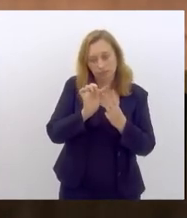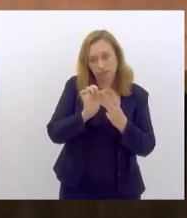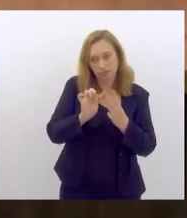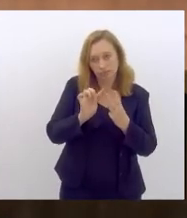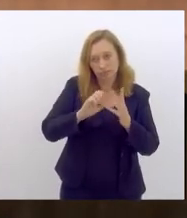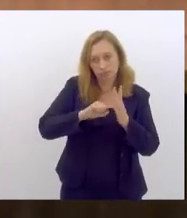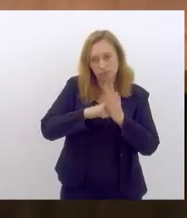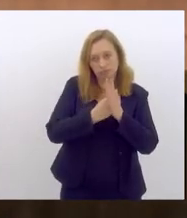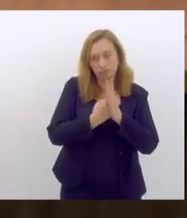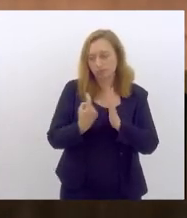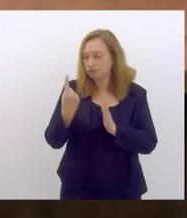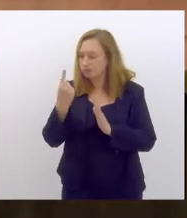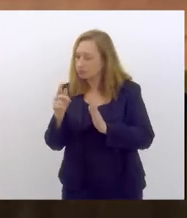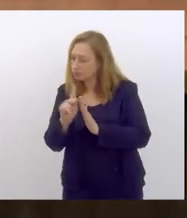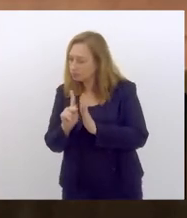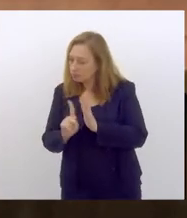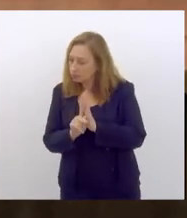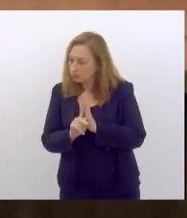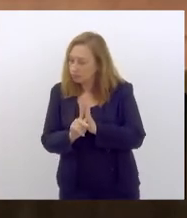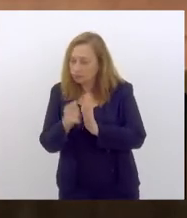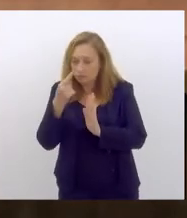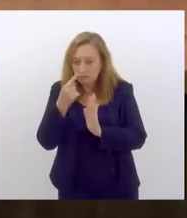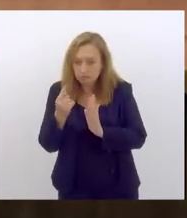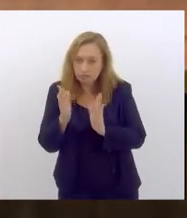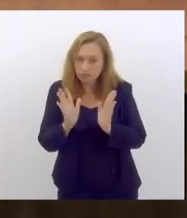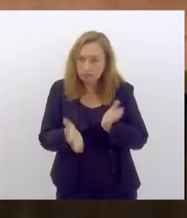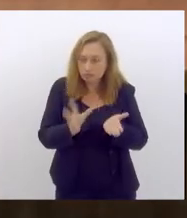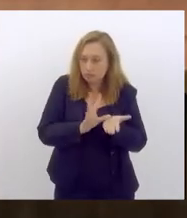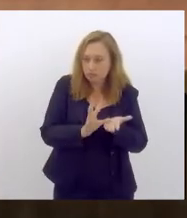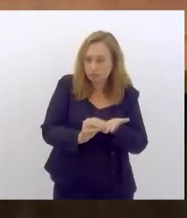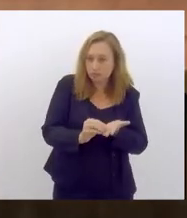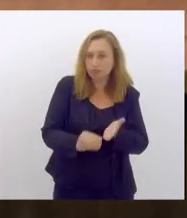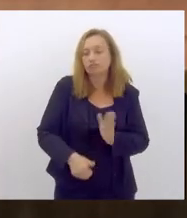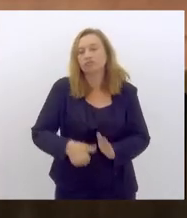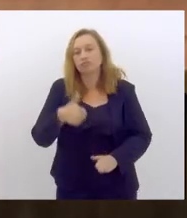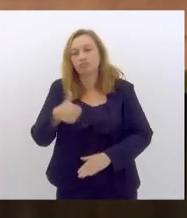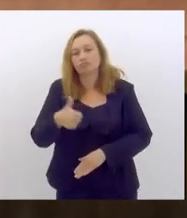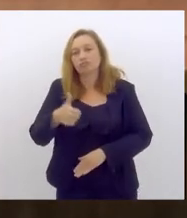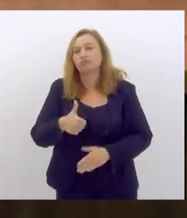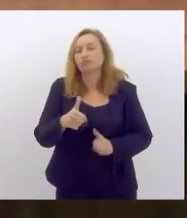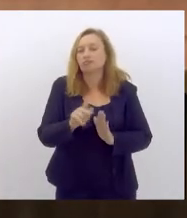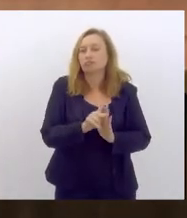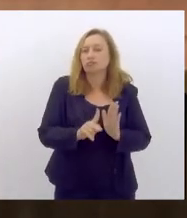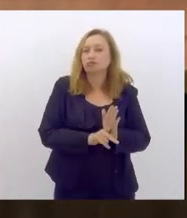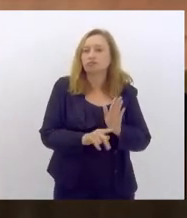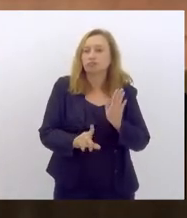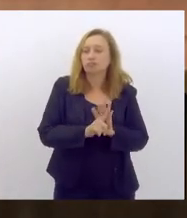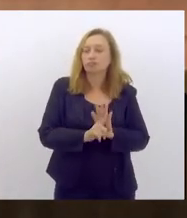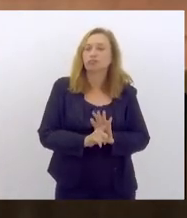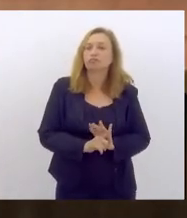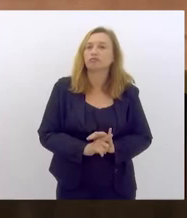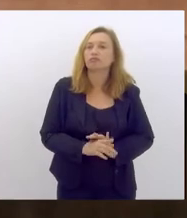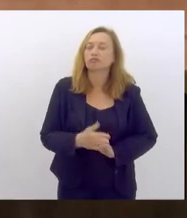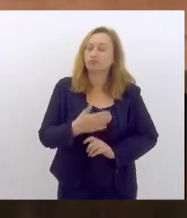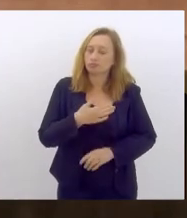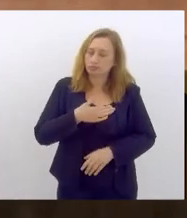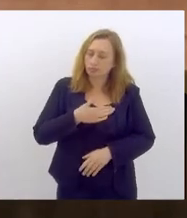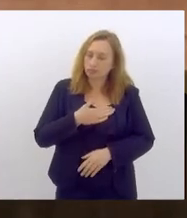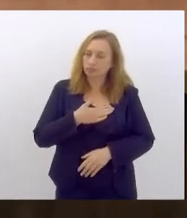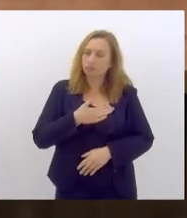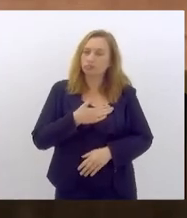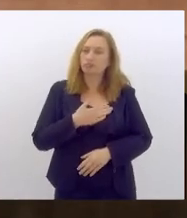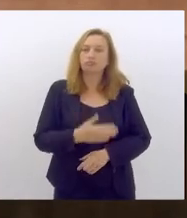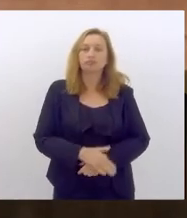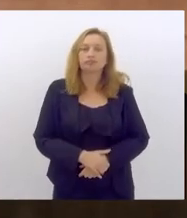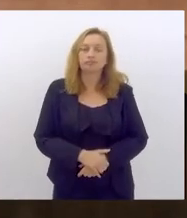vetos e um projeto que foram apreciados hoje aqui na pauta. Primeiro, o projeto de lei de minha autoria, que